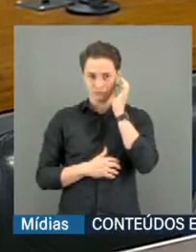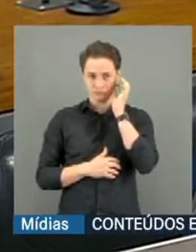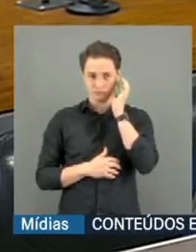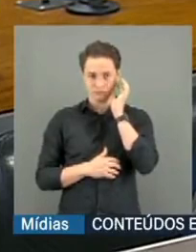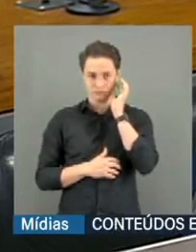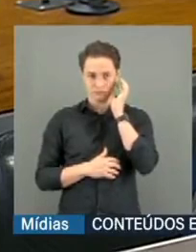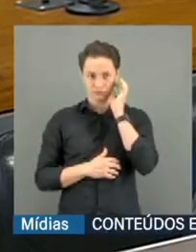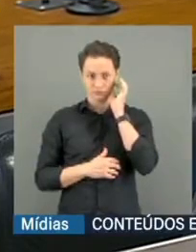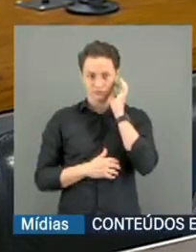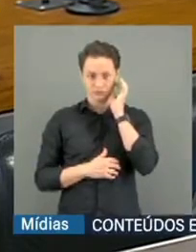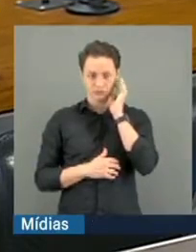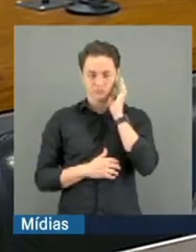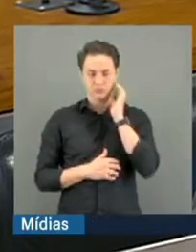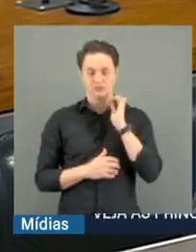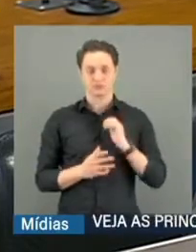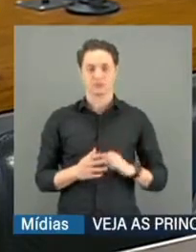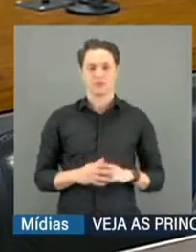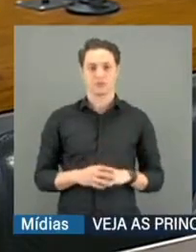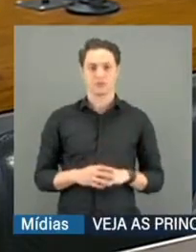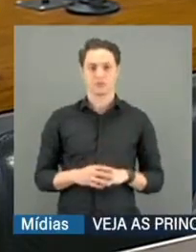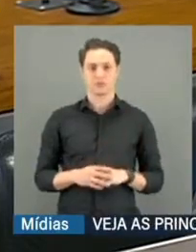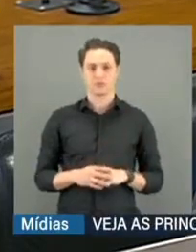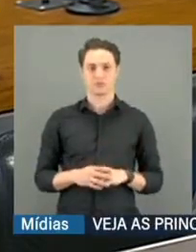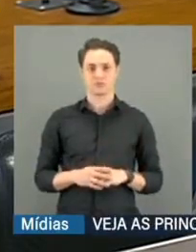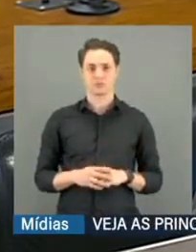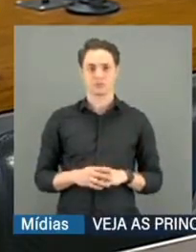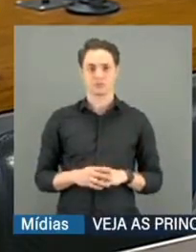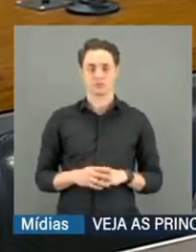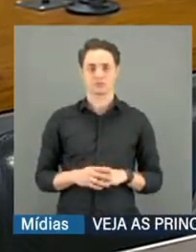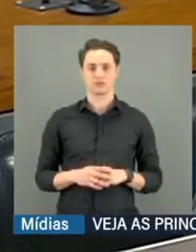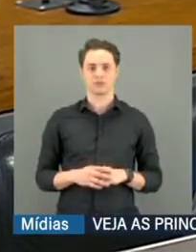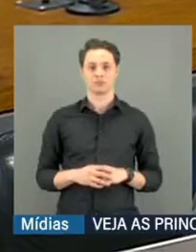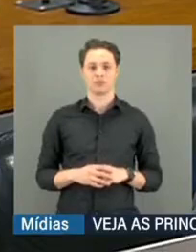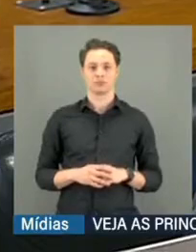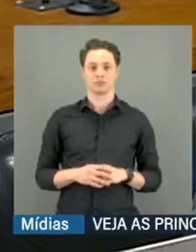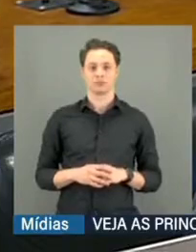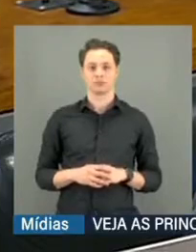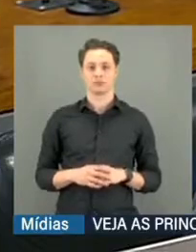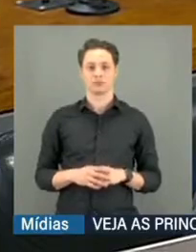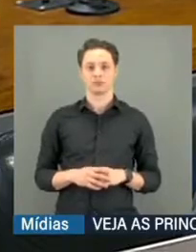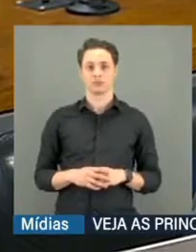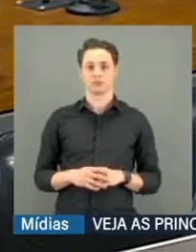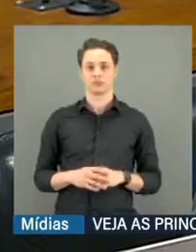Não, eu quero esclarecer que o...